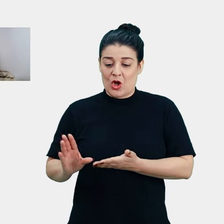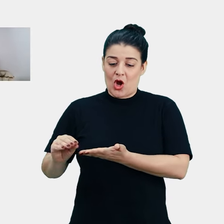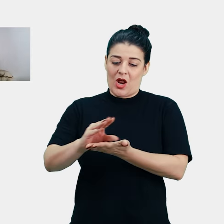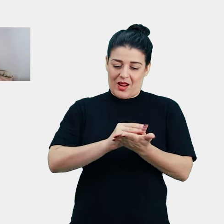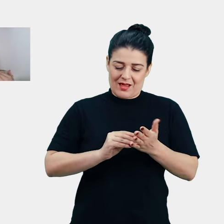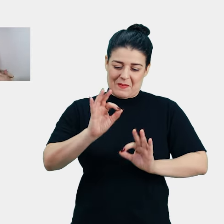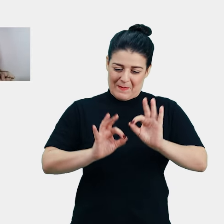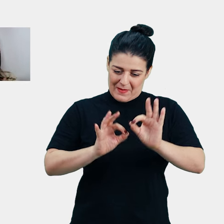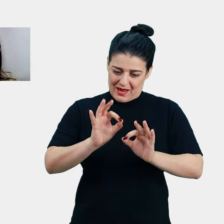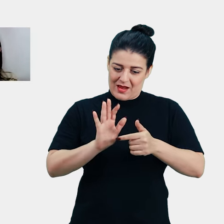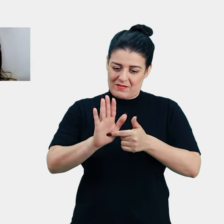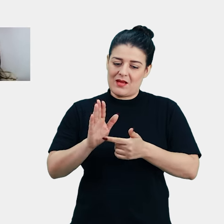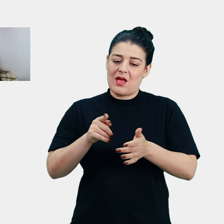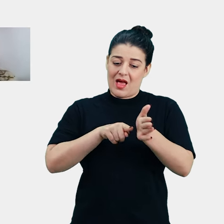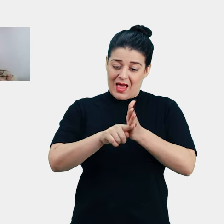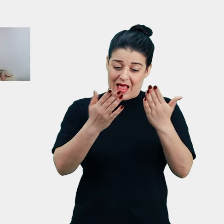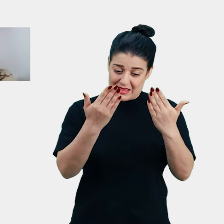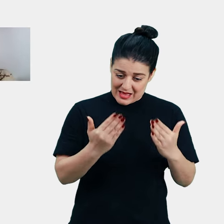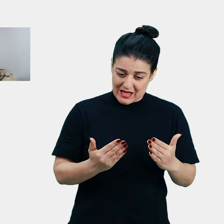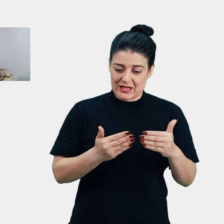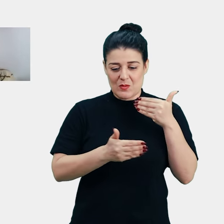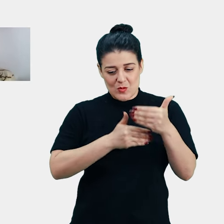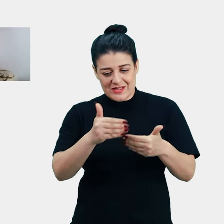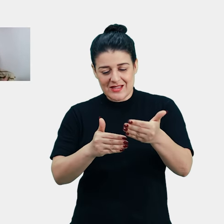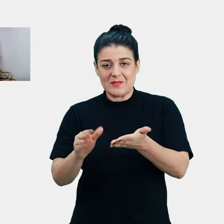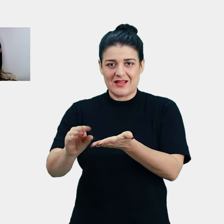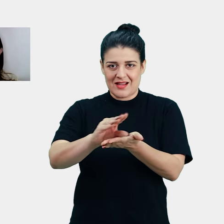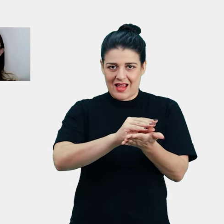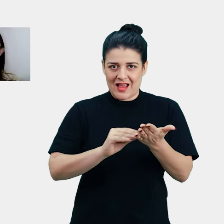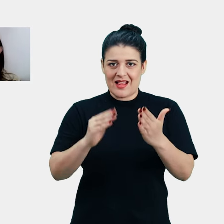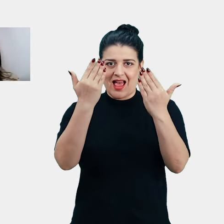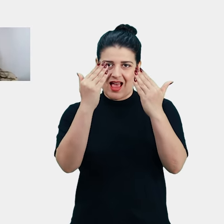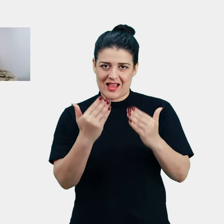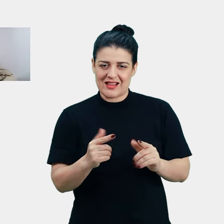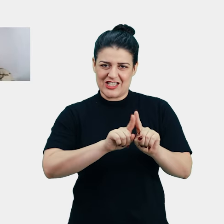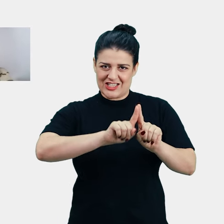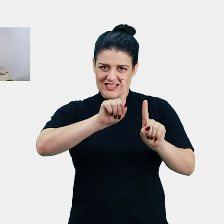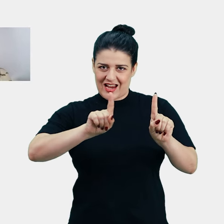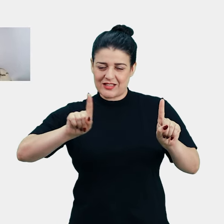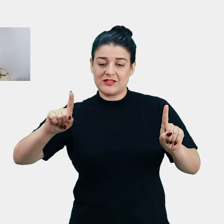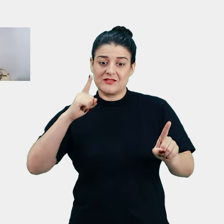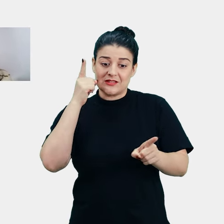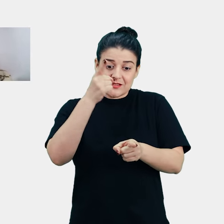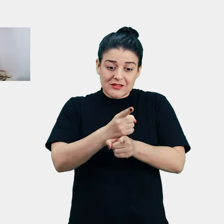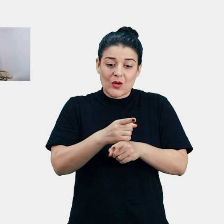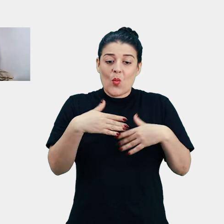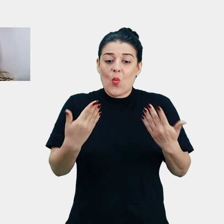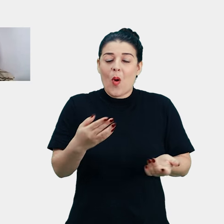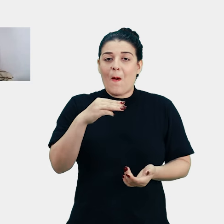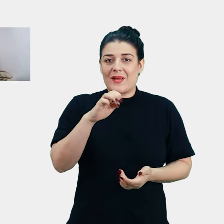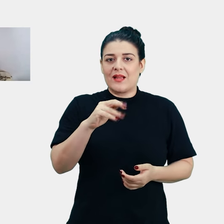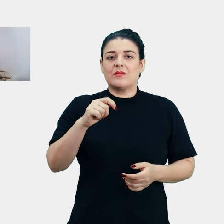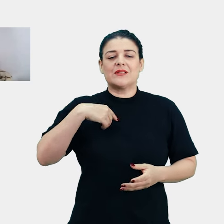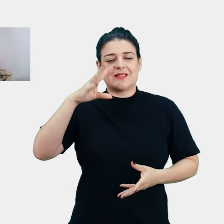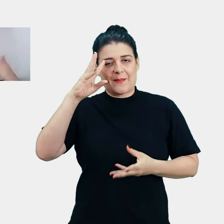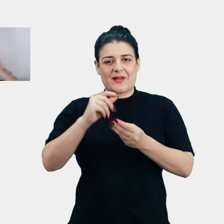preparo de amostra, análise instrumental, processamento de dados, análise estatística, identificação dos metabólitos e